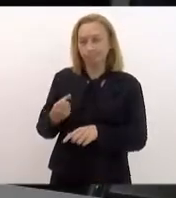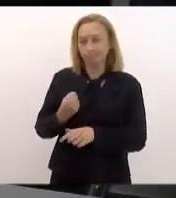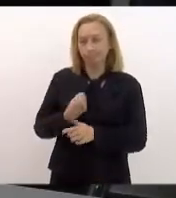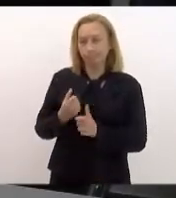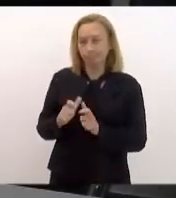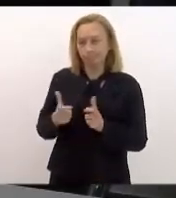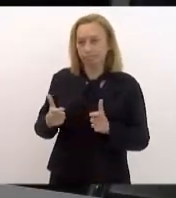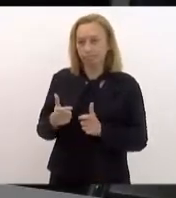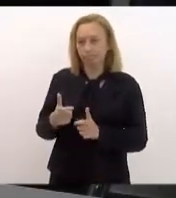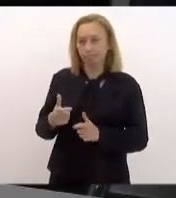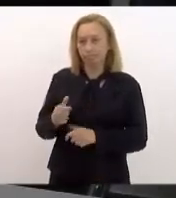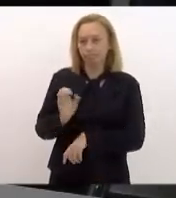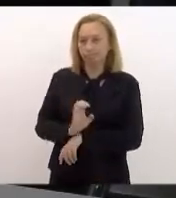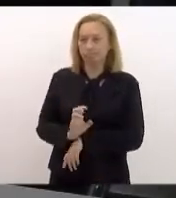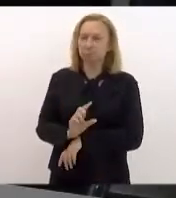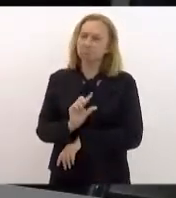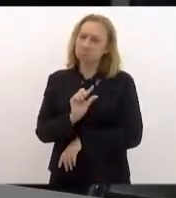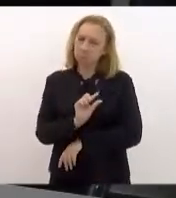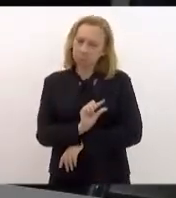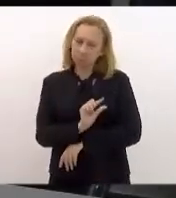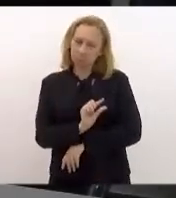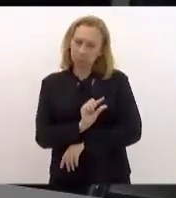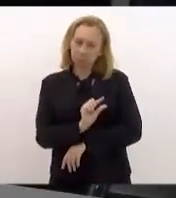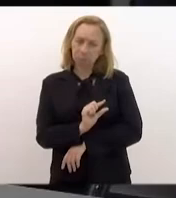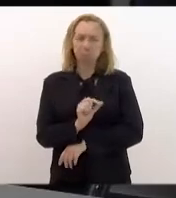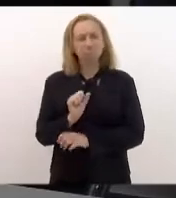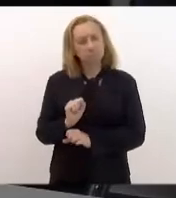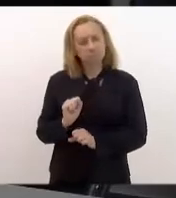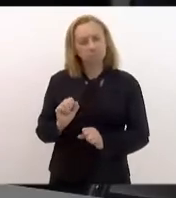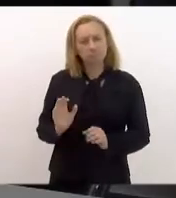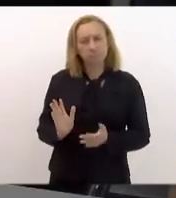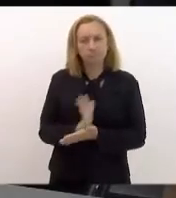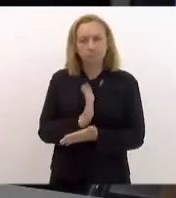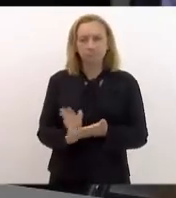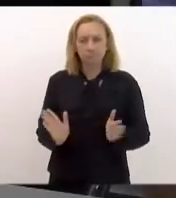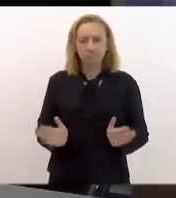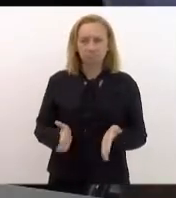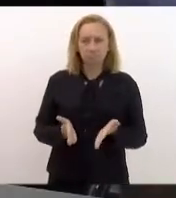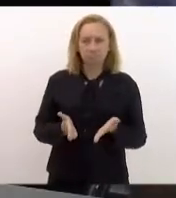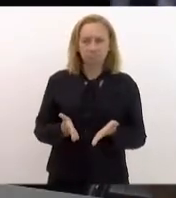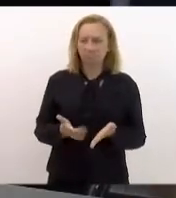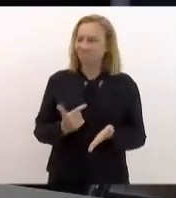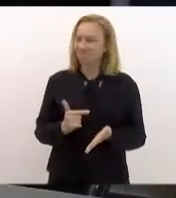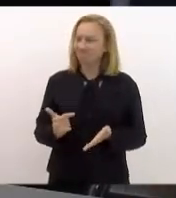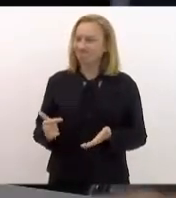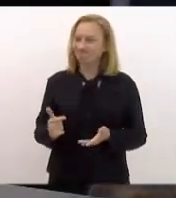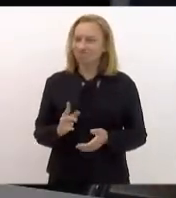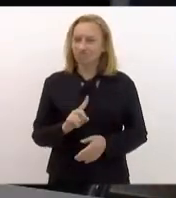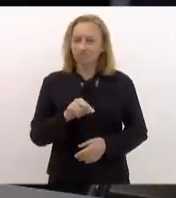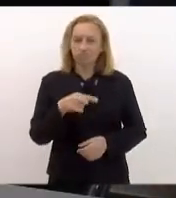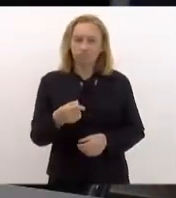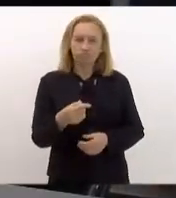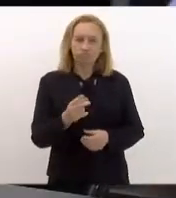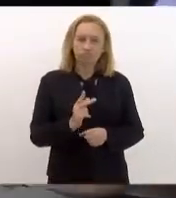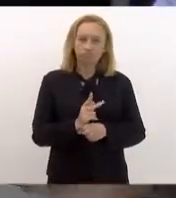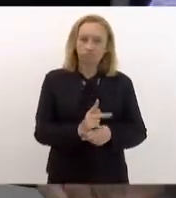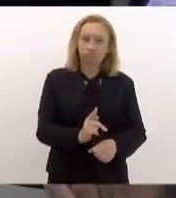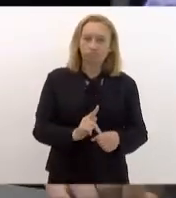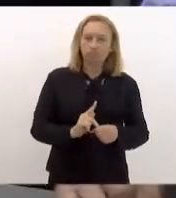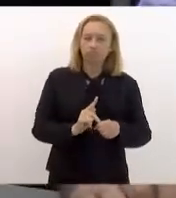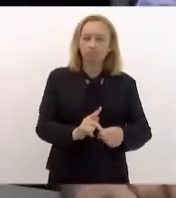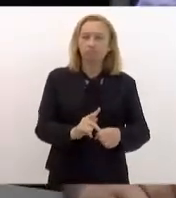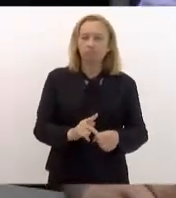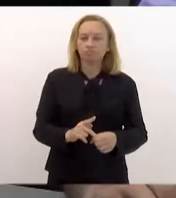tem de menos. Podem até estar desmotivados, podem estar trabalhando em outras coisas, ter procurador que se dedica mais ao seu